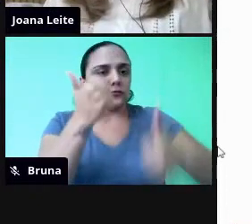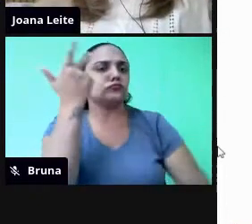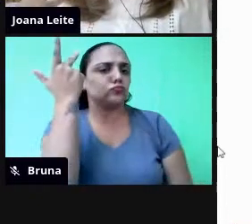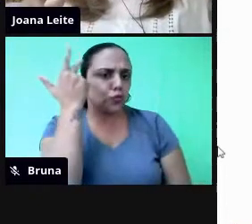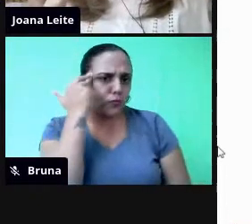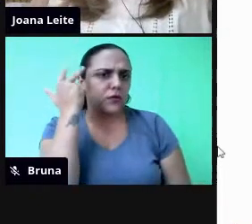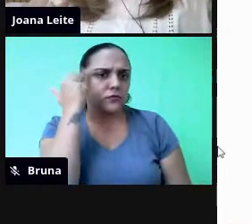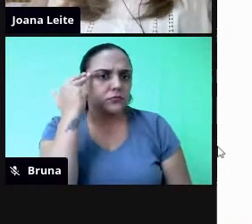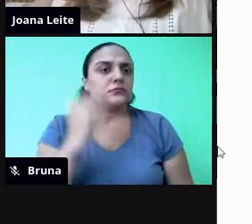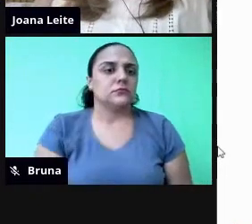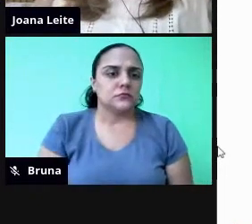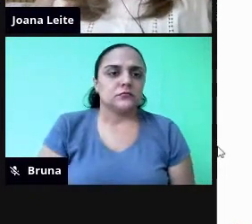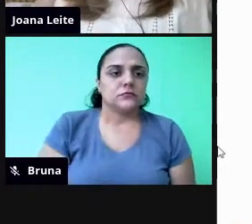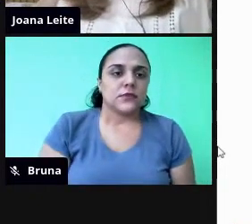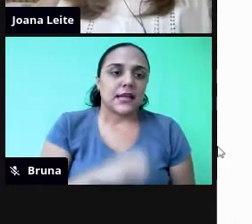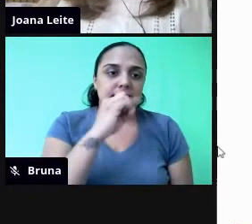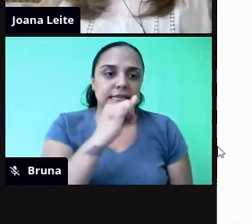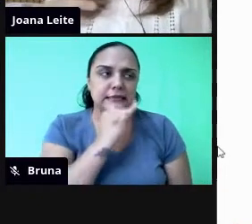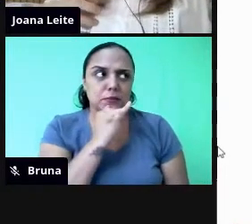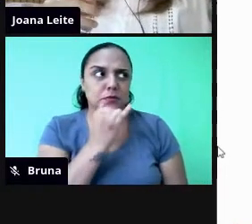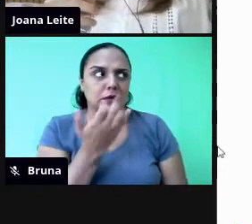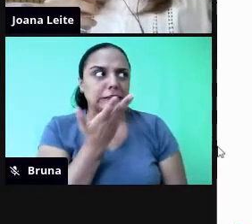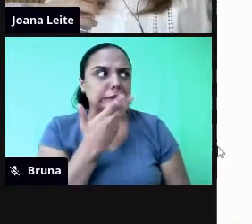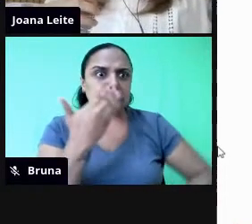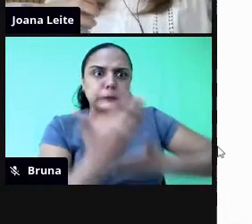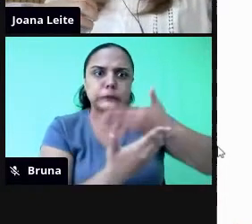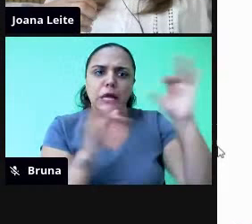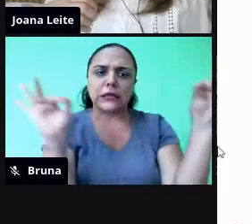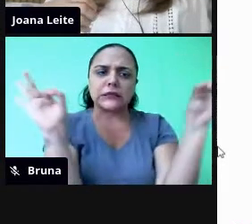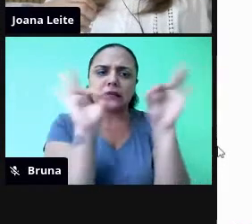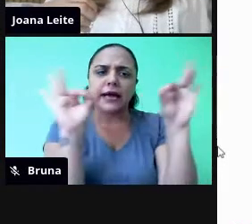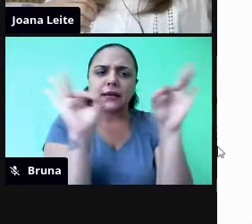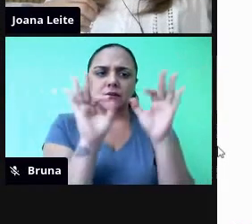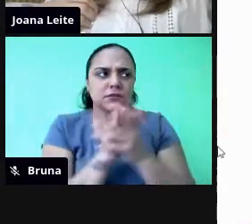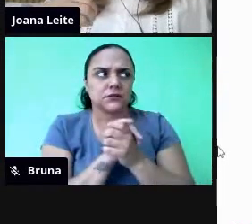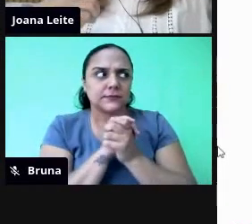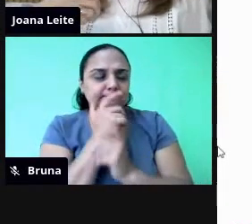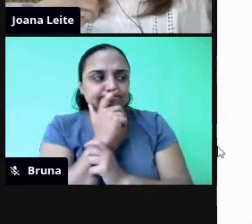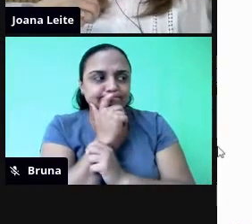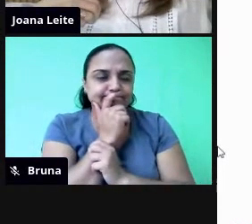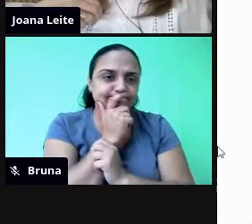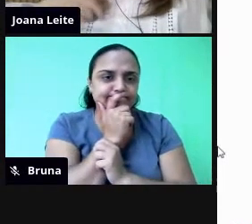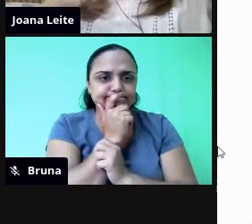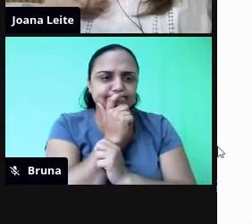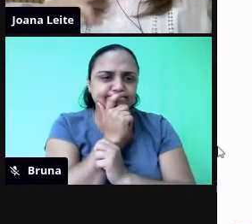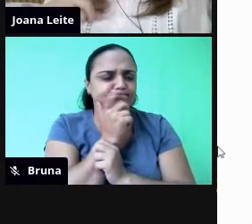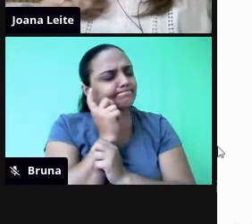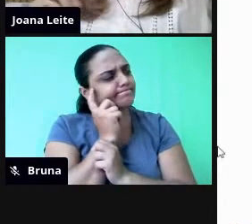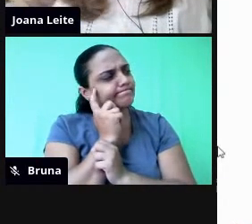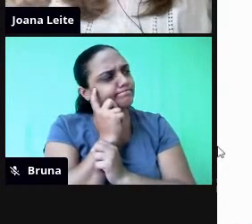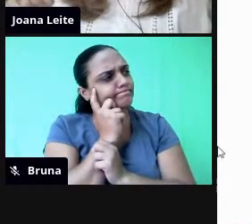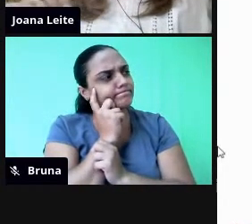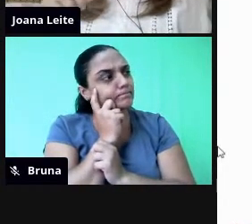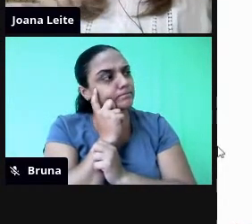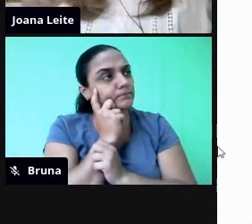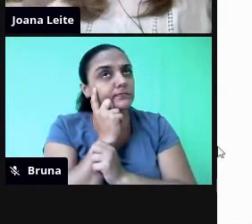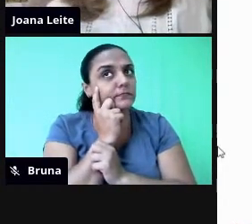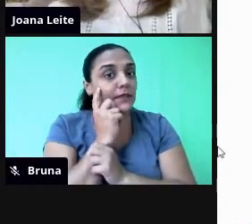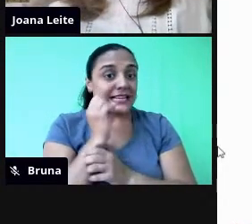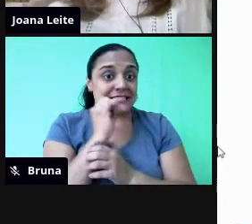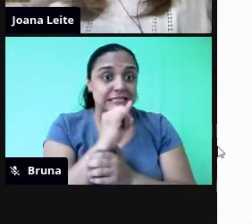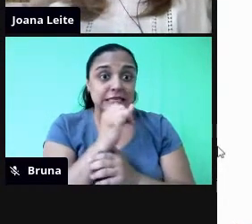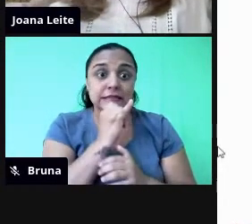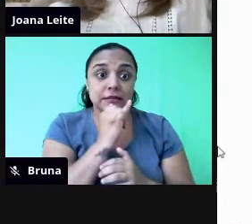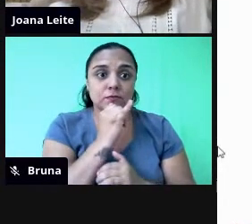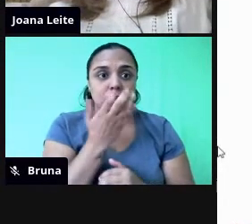para um país estranho, diferente, e aí você fica sem jeito, meu Deus, como é que eu devo me comportar? Aí o que é que a gente faz? Começa a olhar o